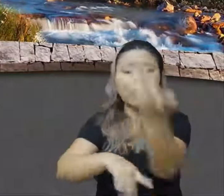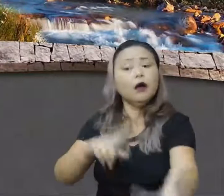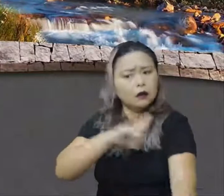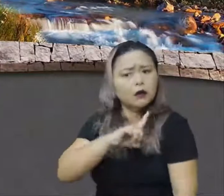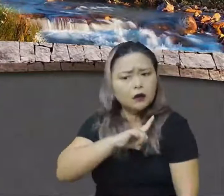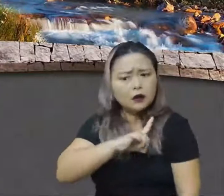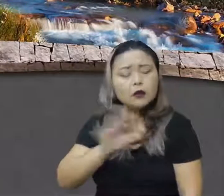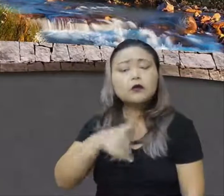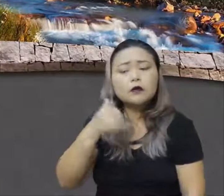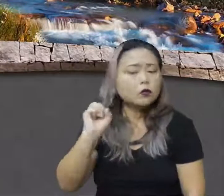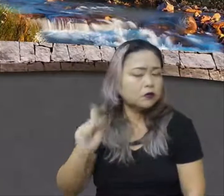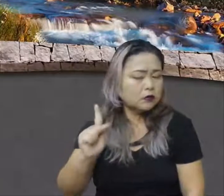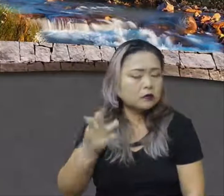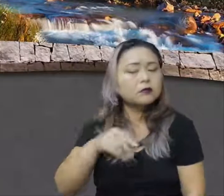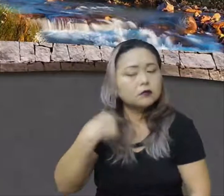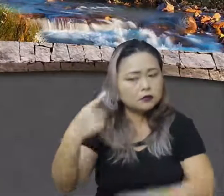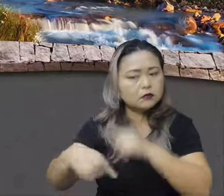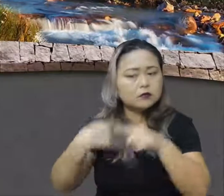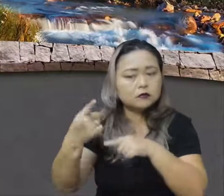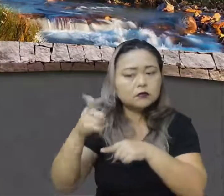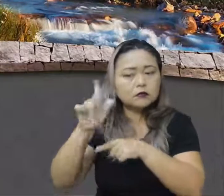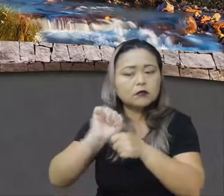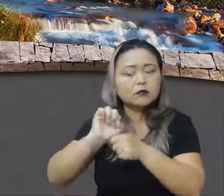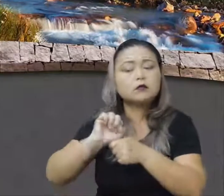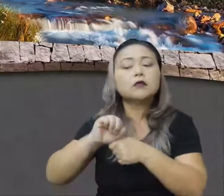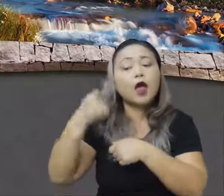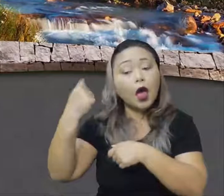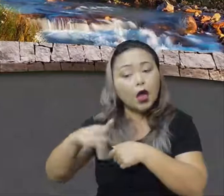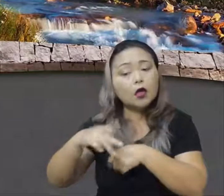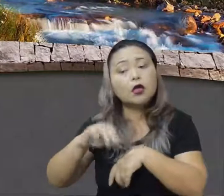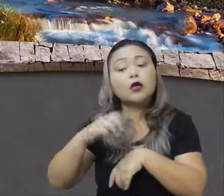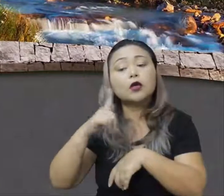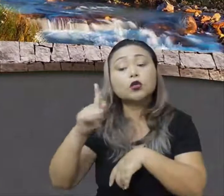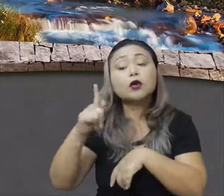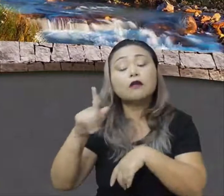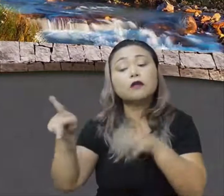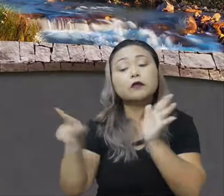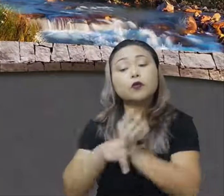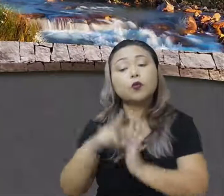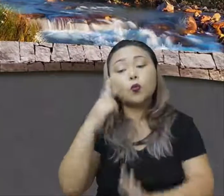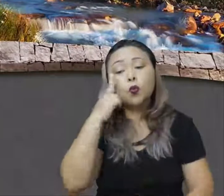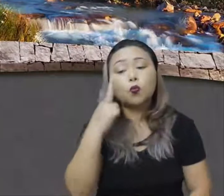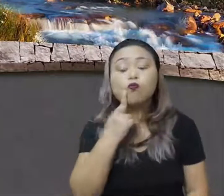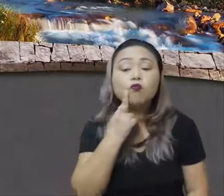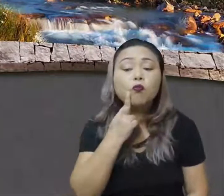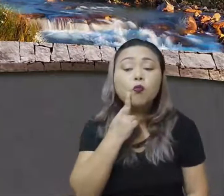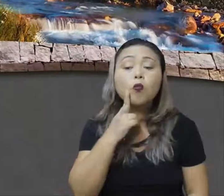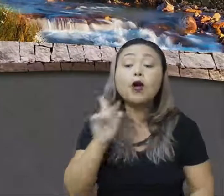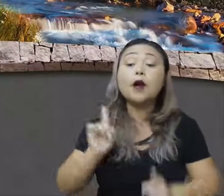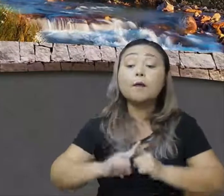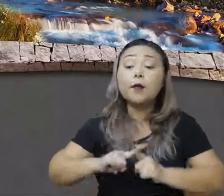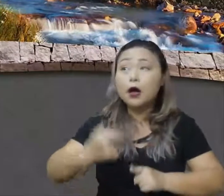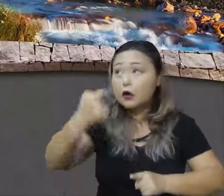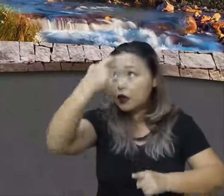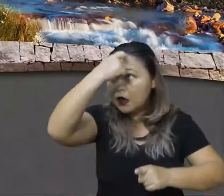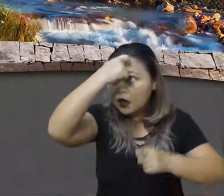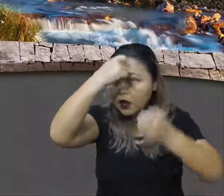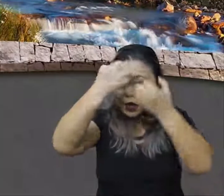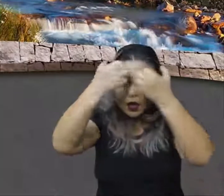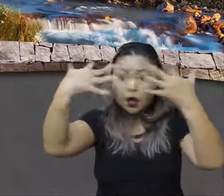ok? A gente vai ver isso melhor em geografia de Rondônia. Mas esse despertar da consciência